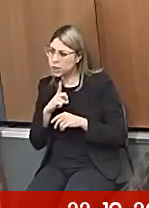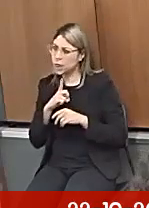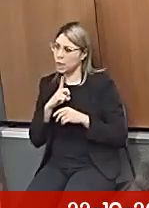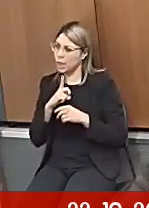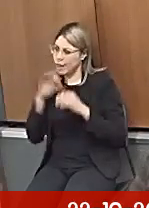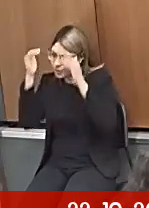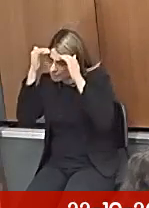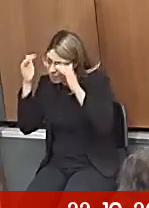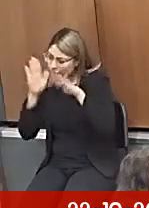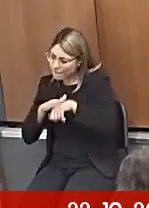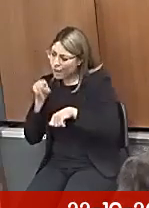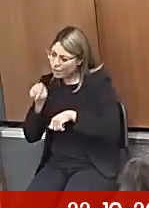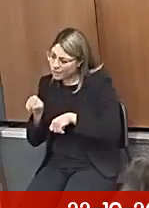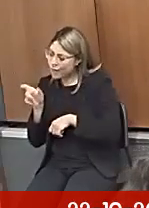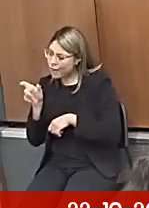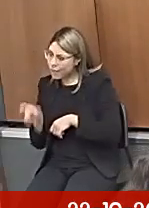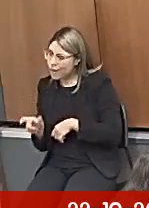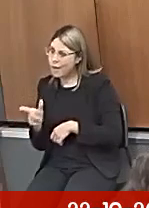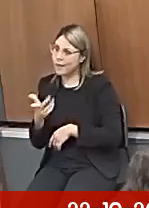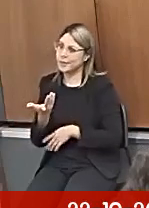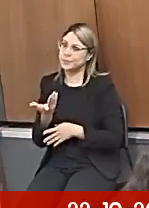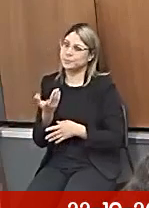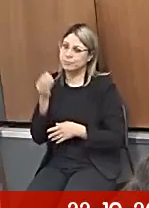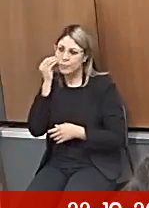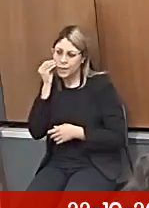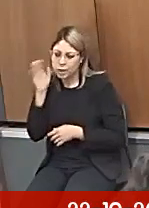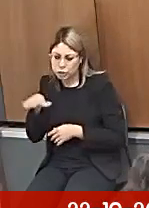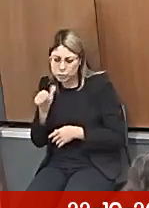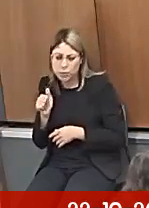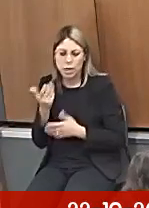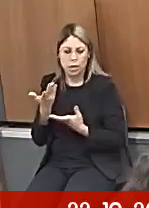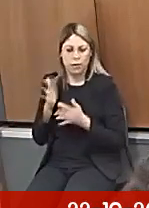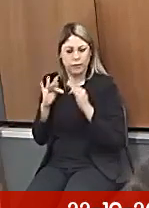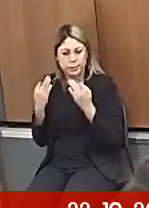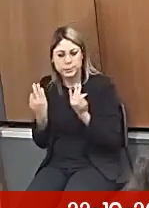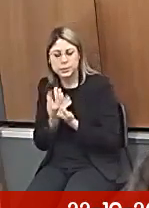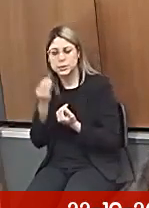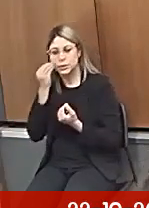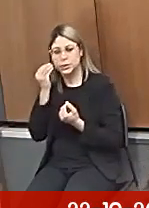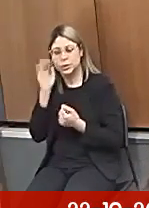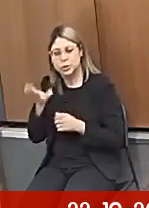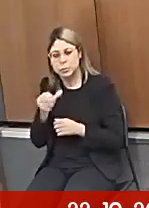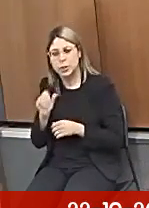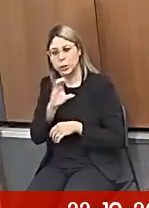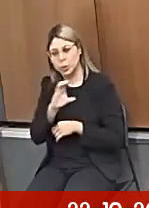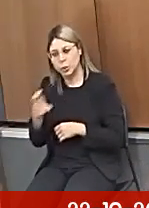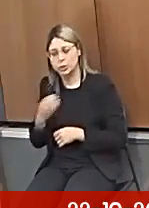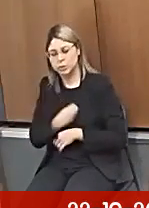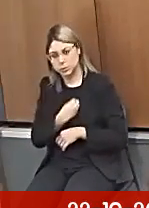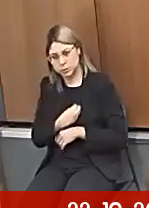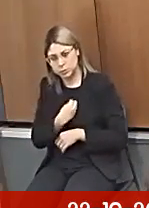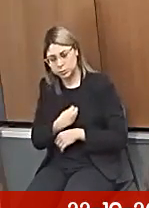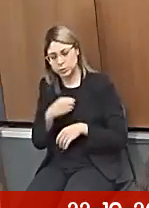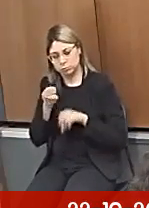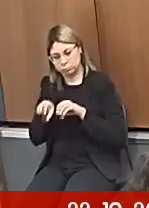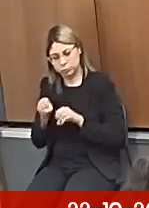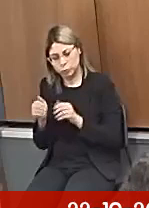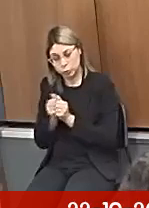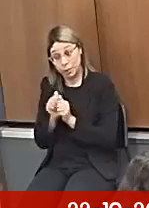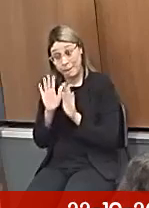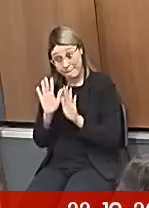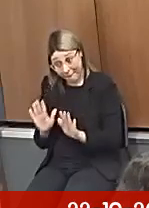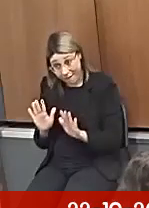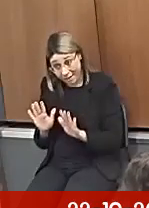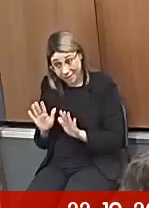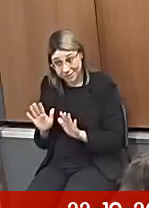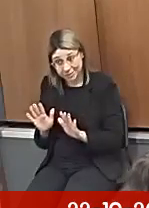conta de acompanhar a turma, de estar, né, chamando os pais, de estar chamando a coordenação para estar participando dessa educação. Mas,